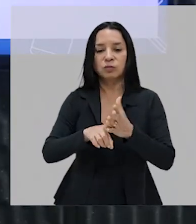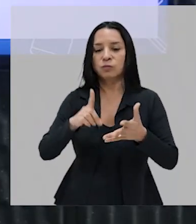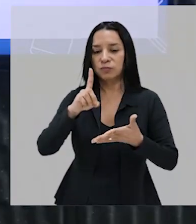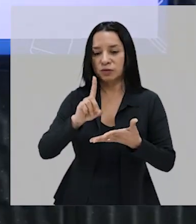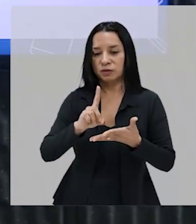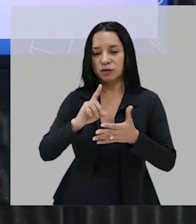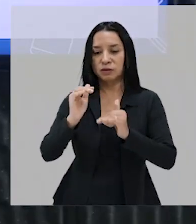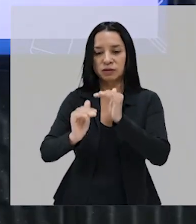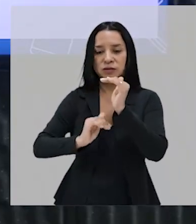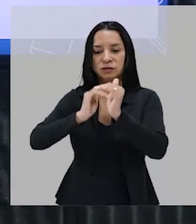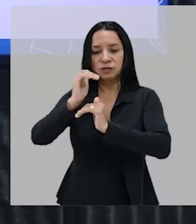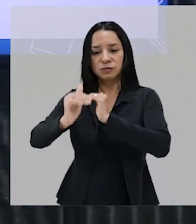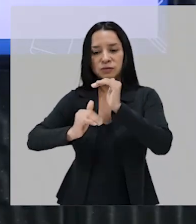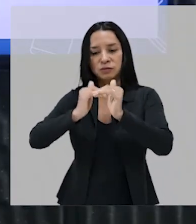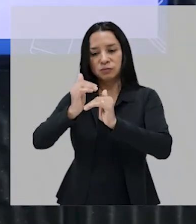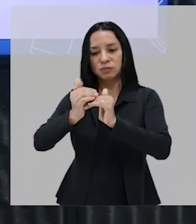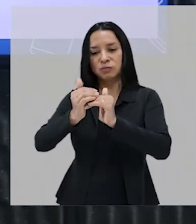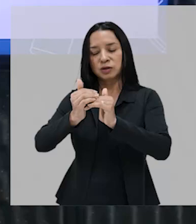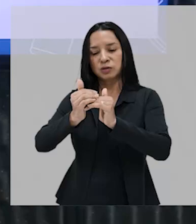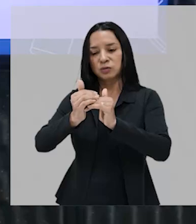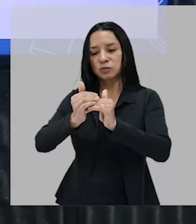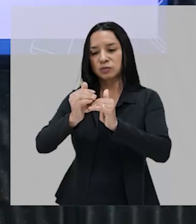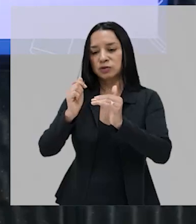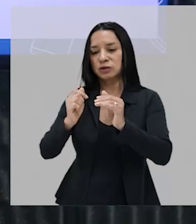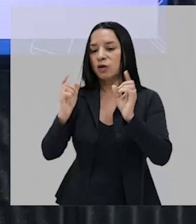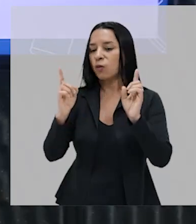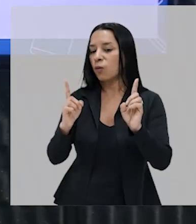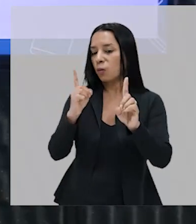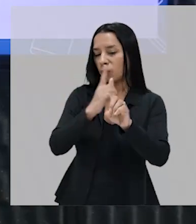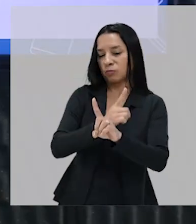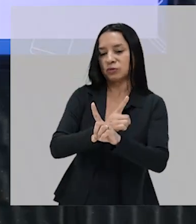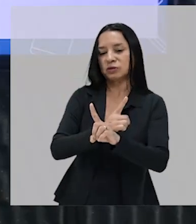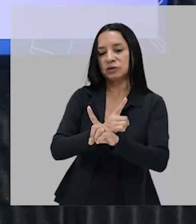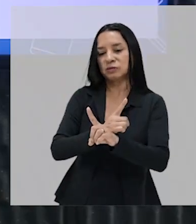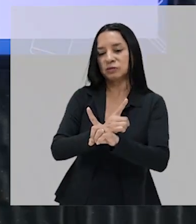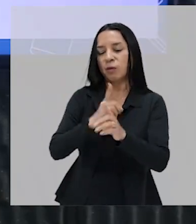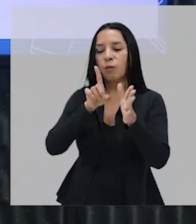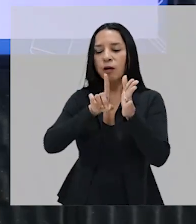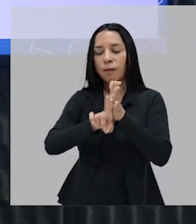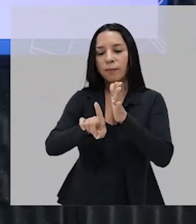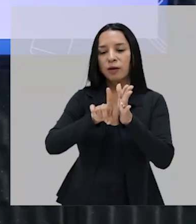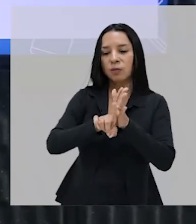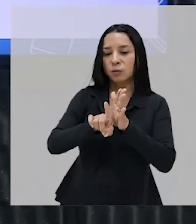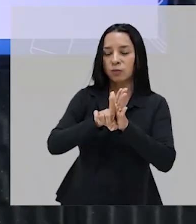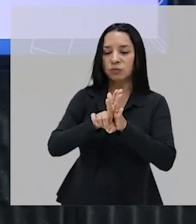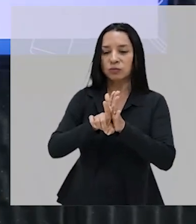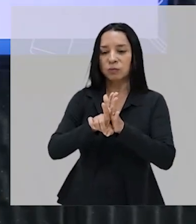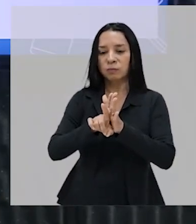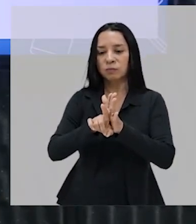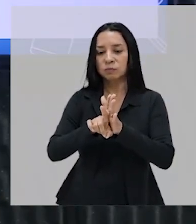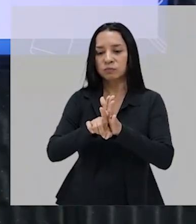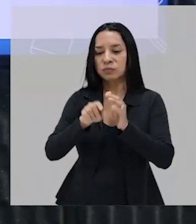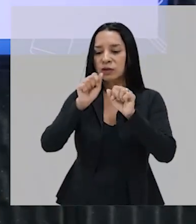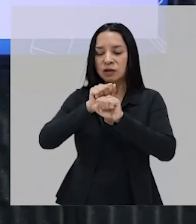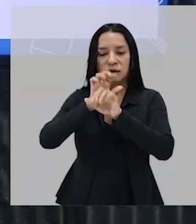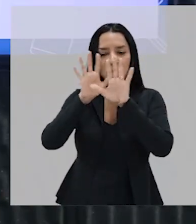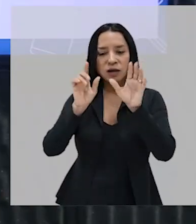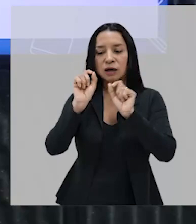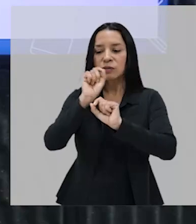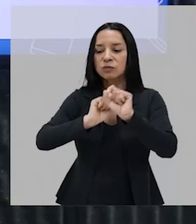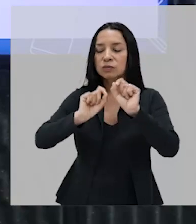Desenvolvimento do espírito de contestação. Claro que a inquirição, ou seja, a pergunta, certo? Claro que aquilo que